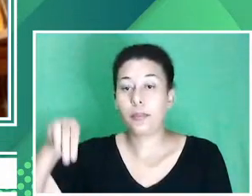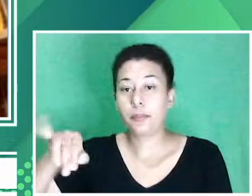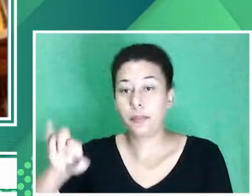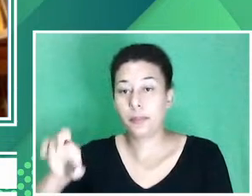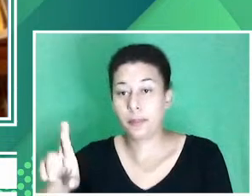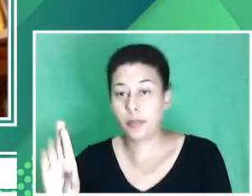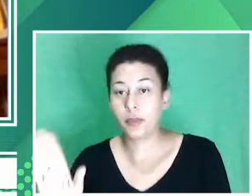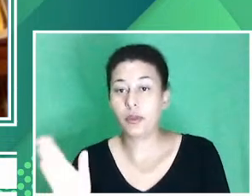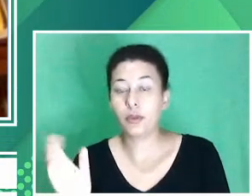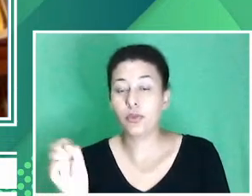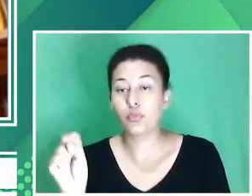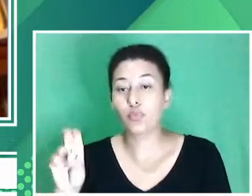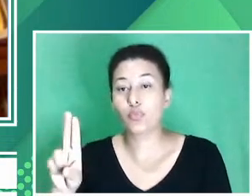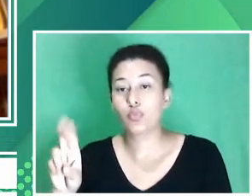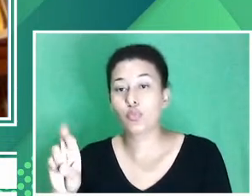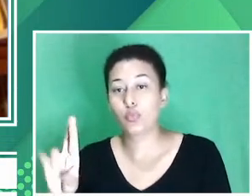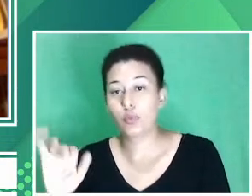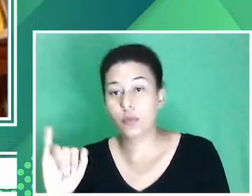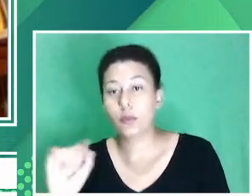é Labiwaye